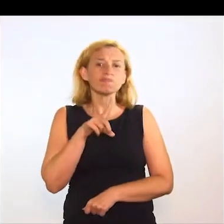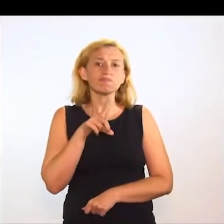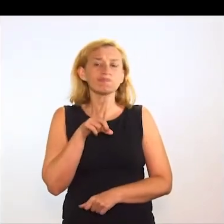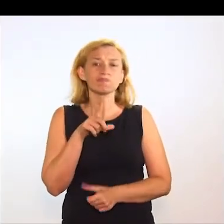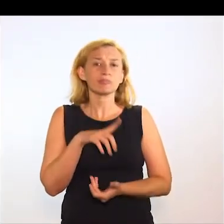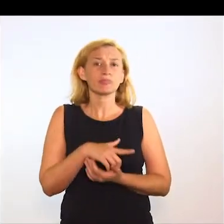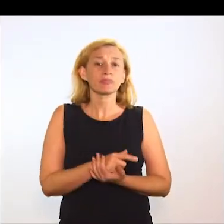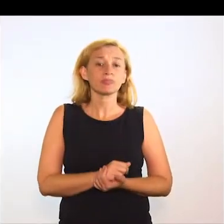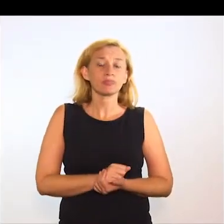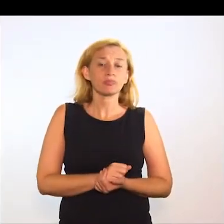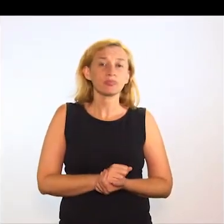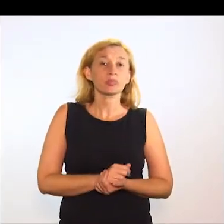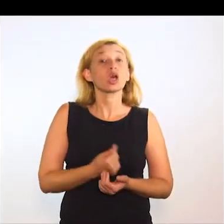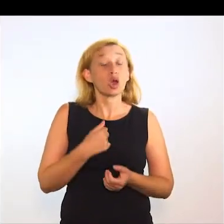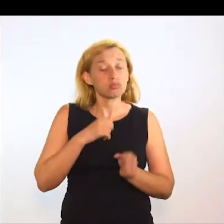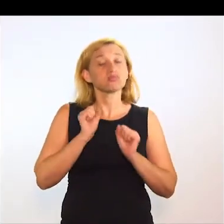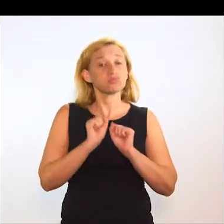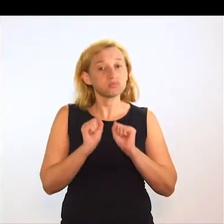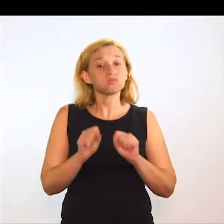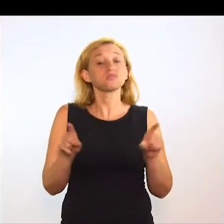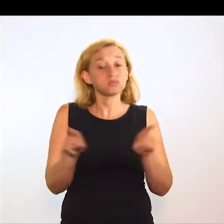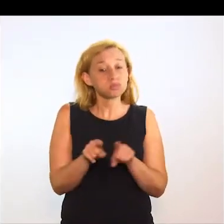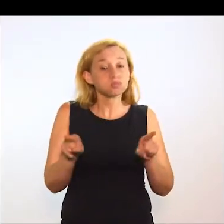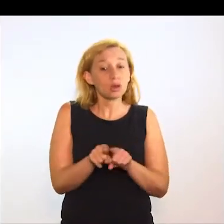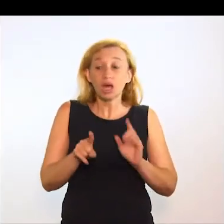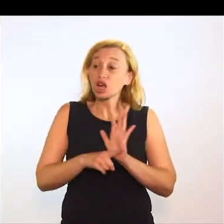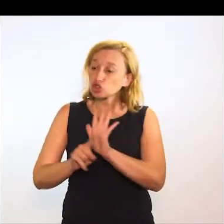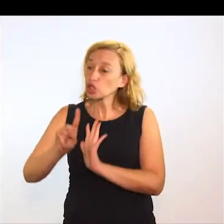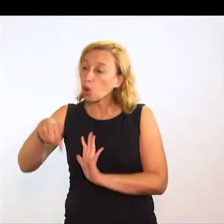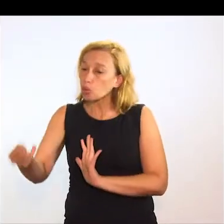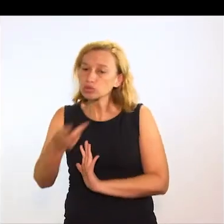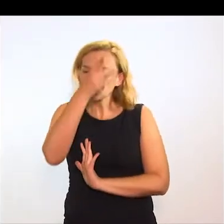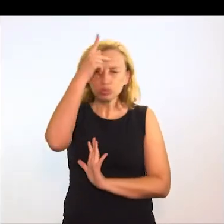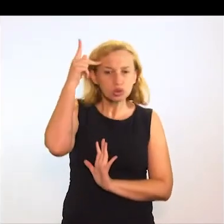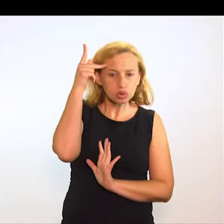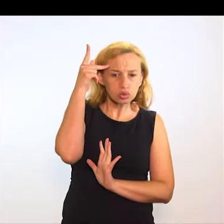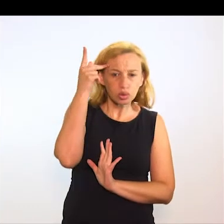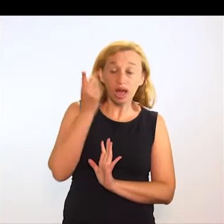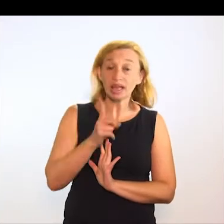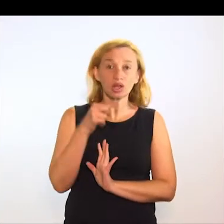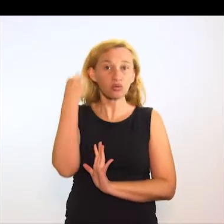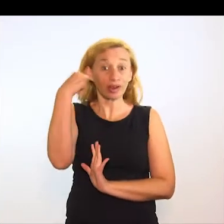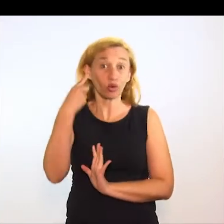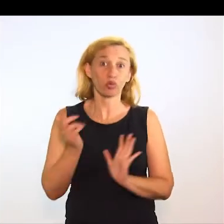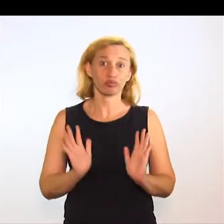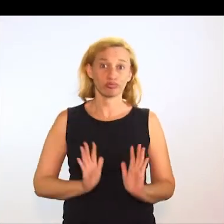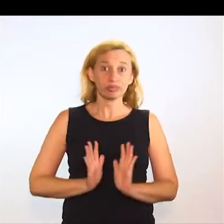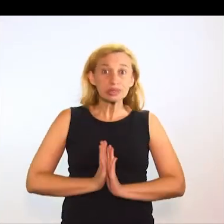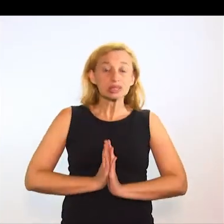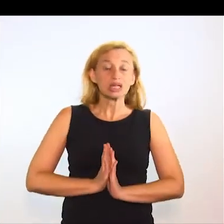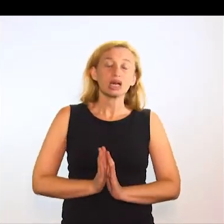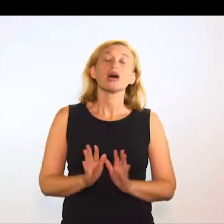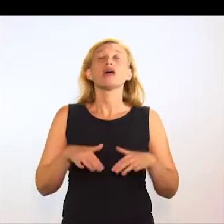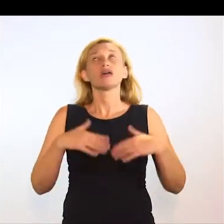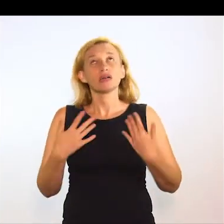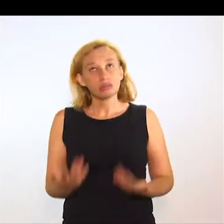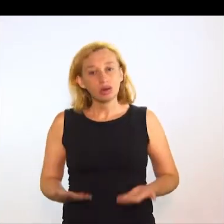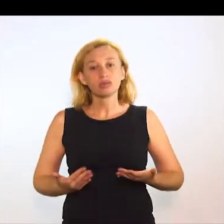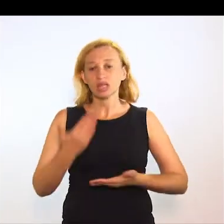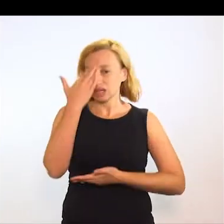sozinha e que eu poderia também ajudar outras pessoas a não